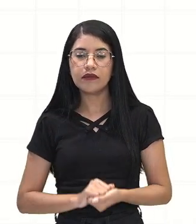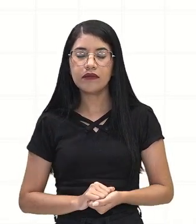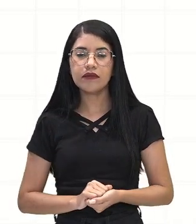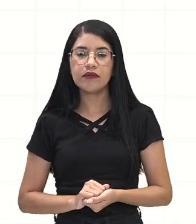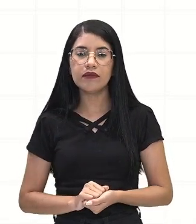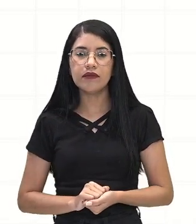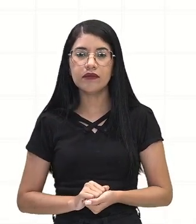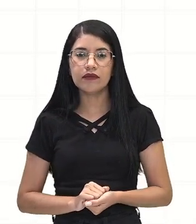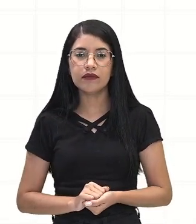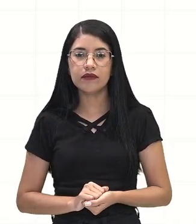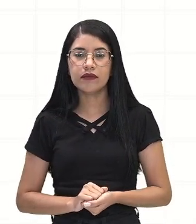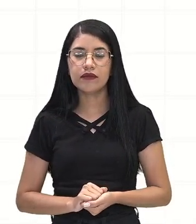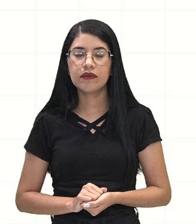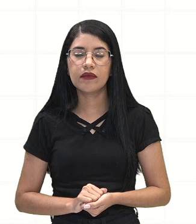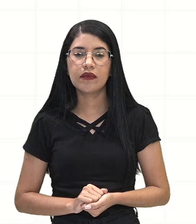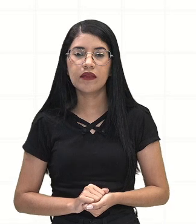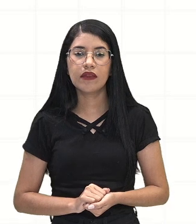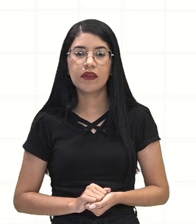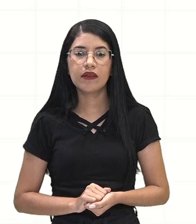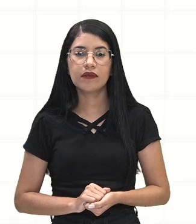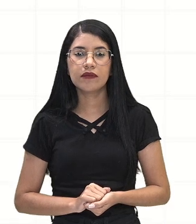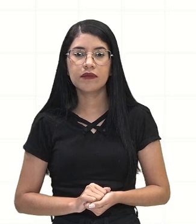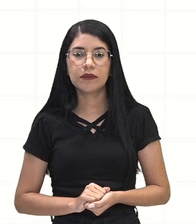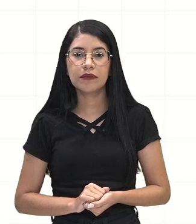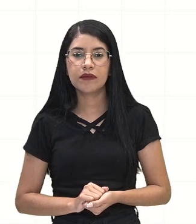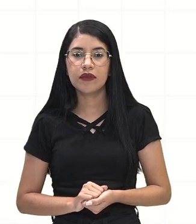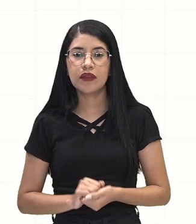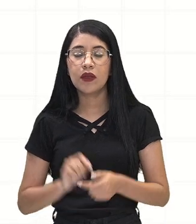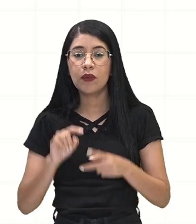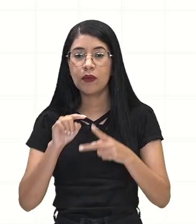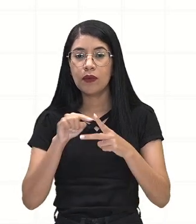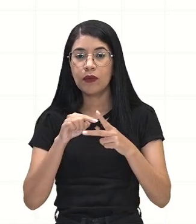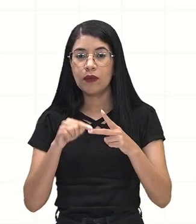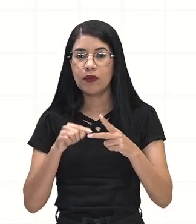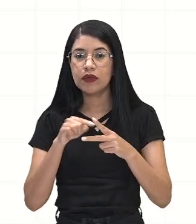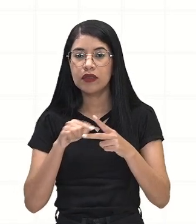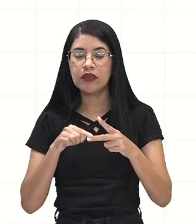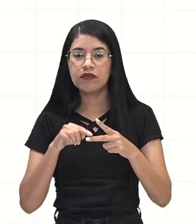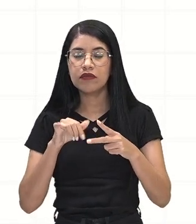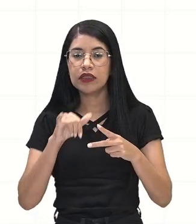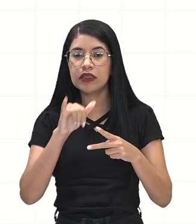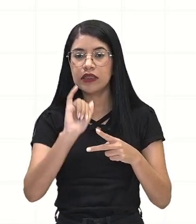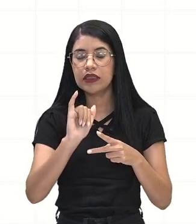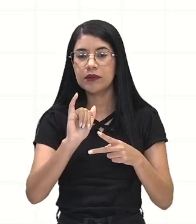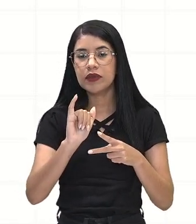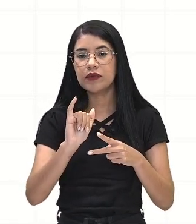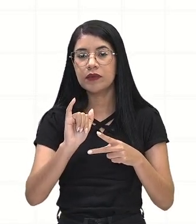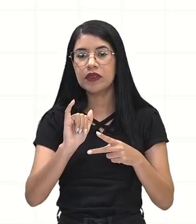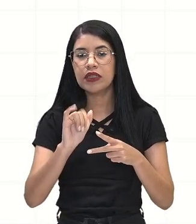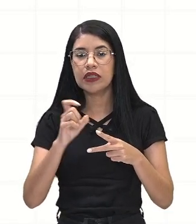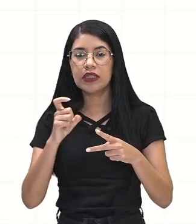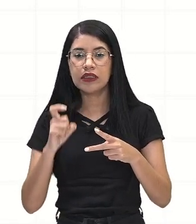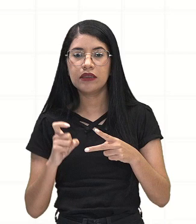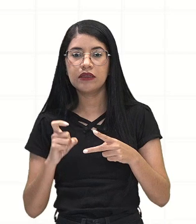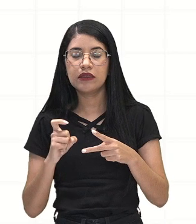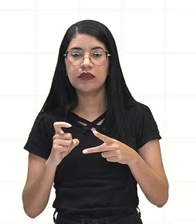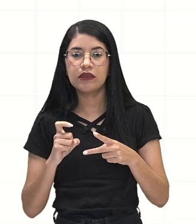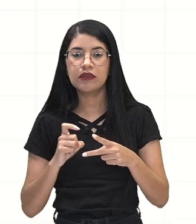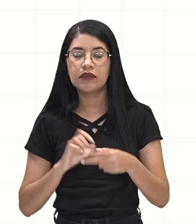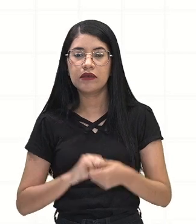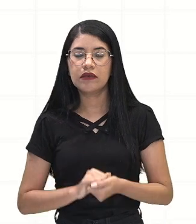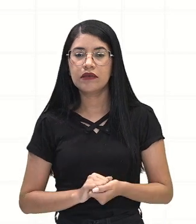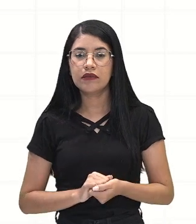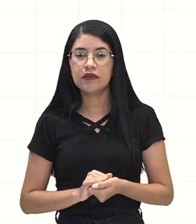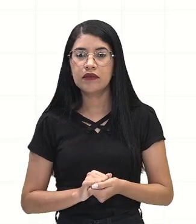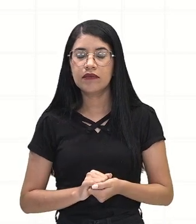RS. O que é que eu posso afirmar entre esses ângulos y e x? Ou y